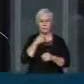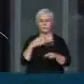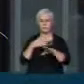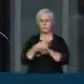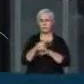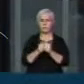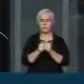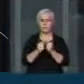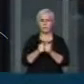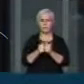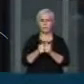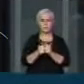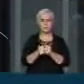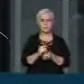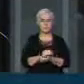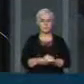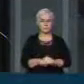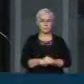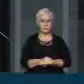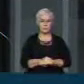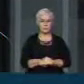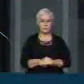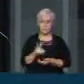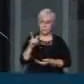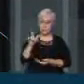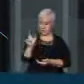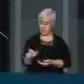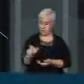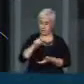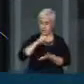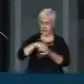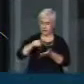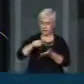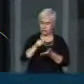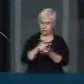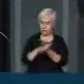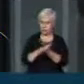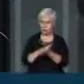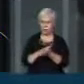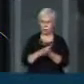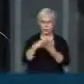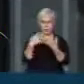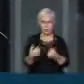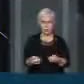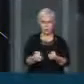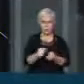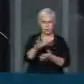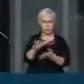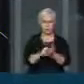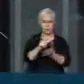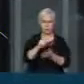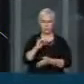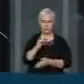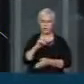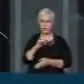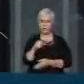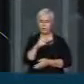resulta de ter assinado, homologado a licitação